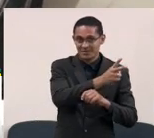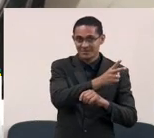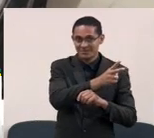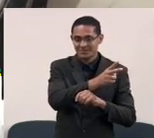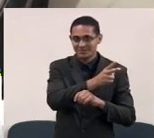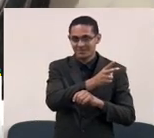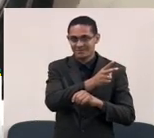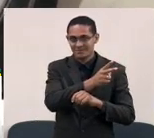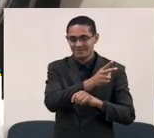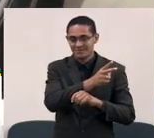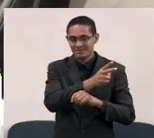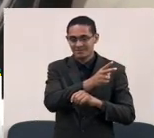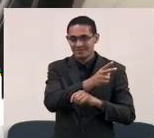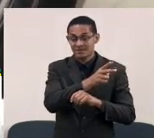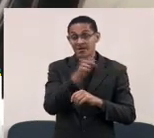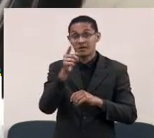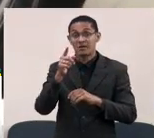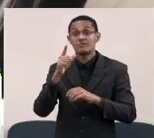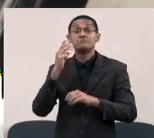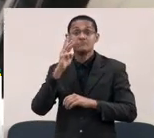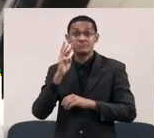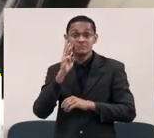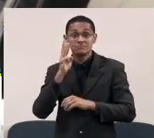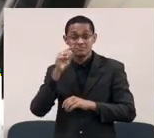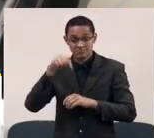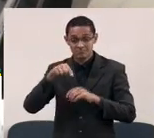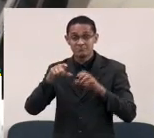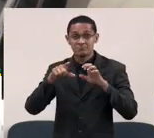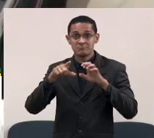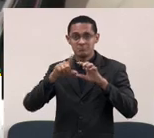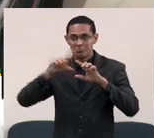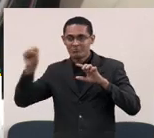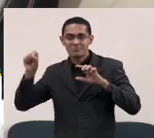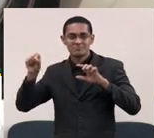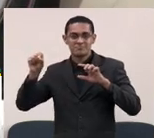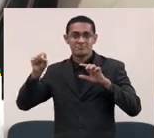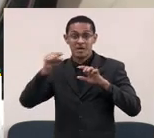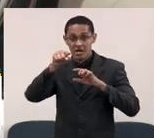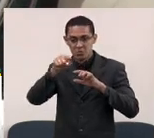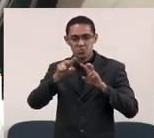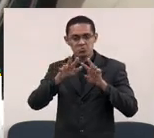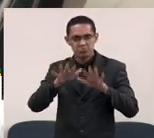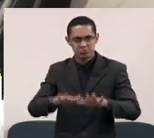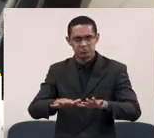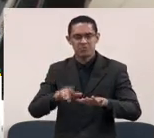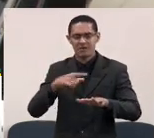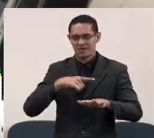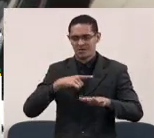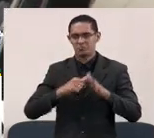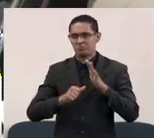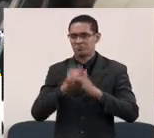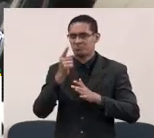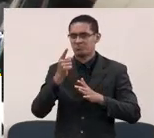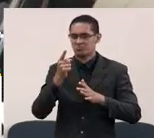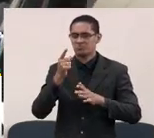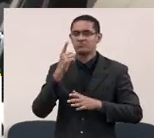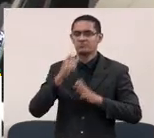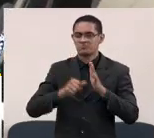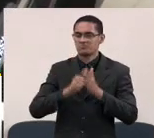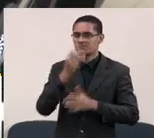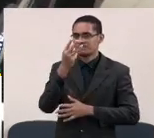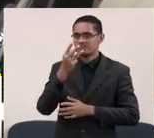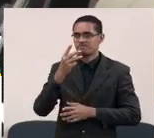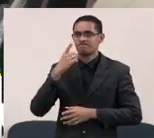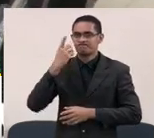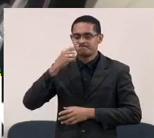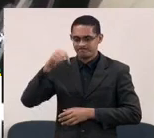27 anos. Eu nunca vi, estou no meu terceiro mandato e mesmo nos dois mandatos do Valdez, eu nunca vi,